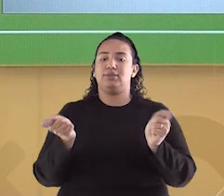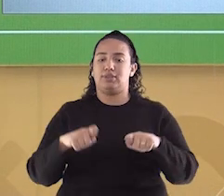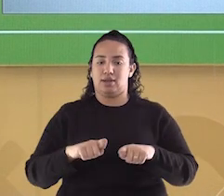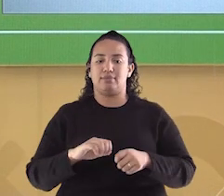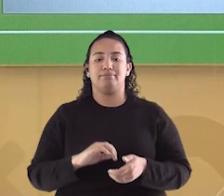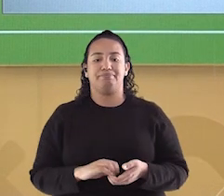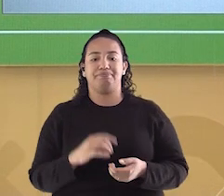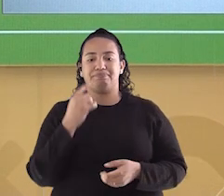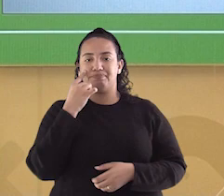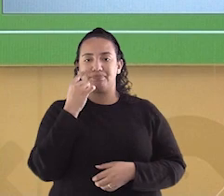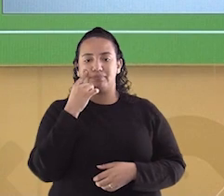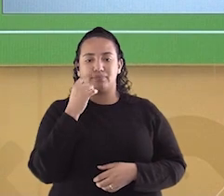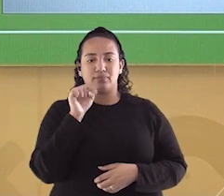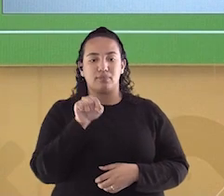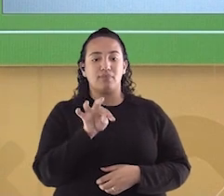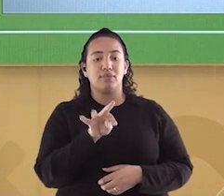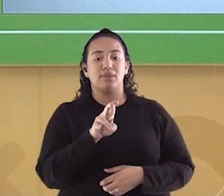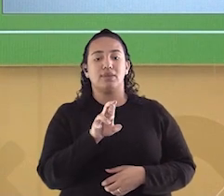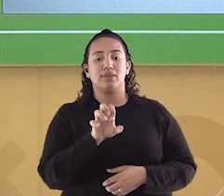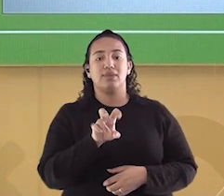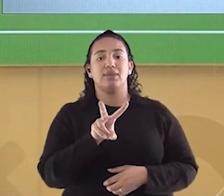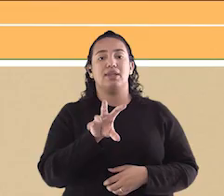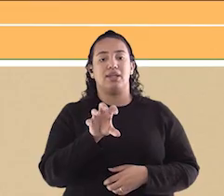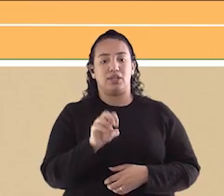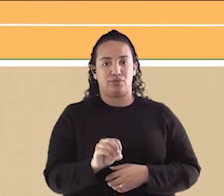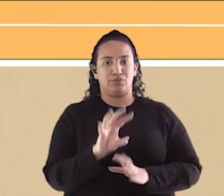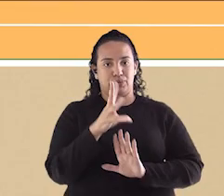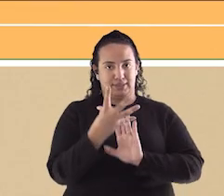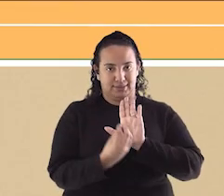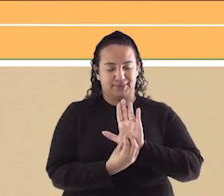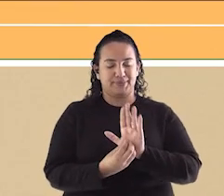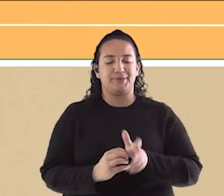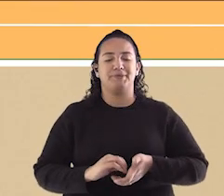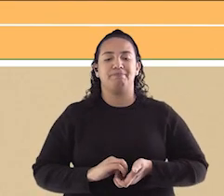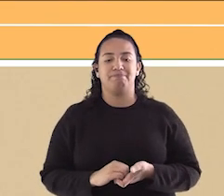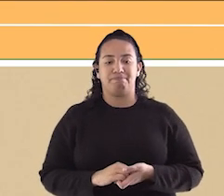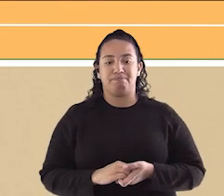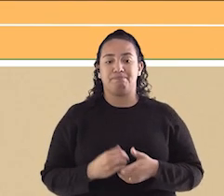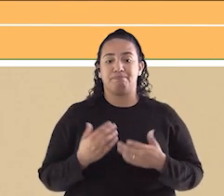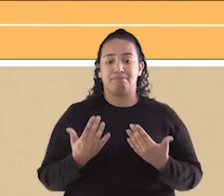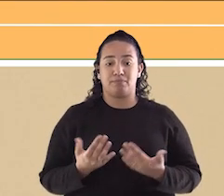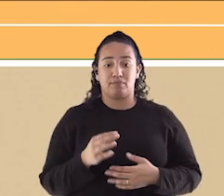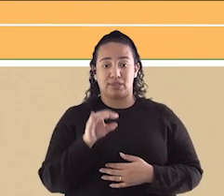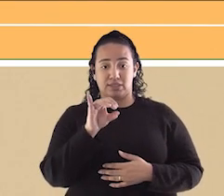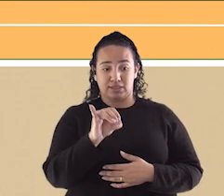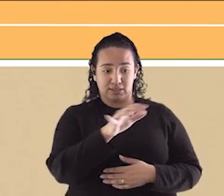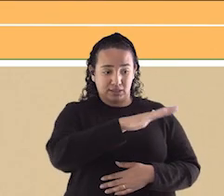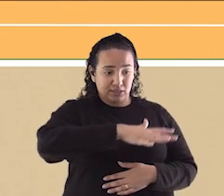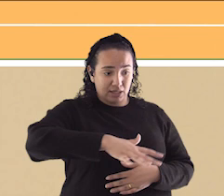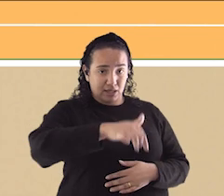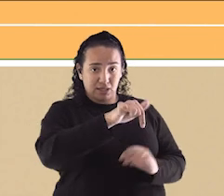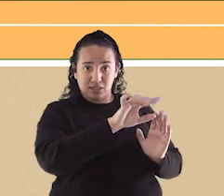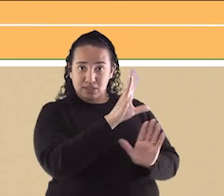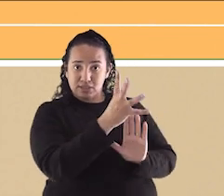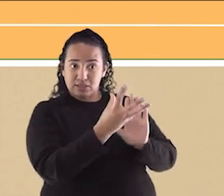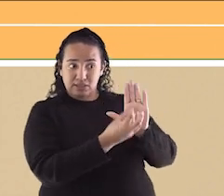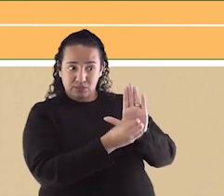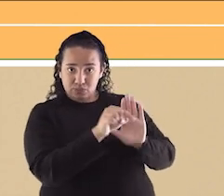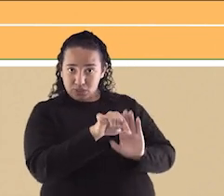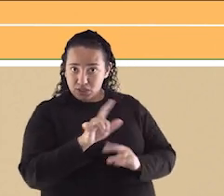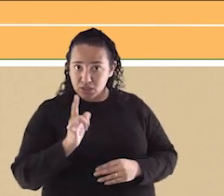que representam a radiação emitida por um átomo, tá? Então, áreas onde esse símbolo é visto exigem